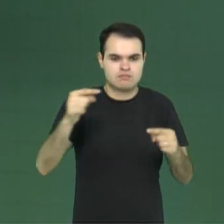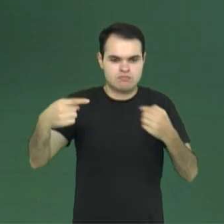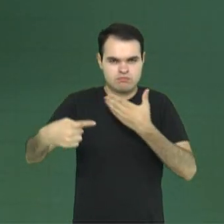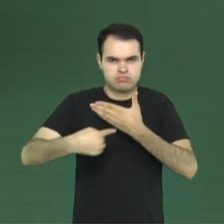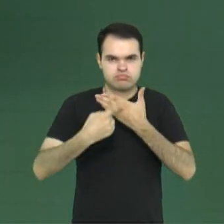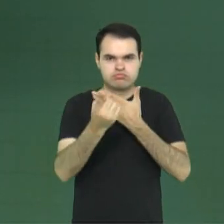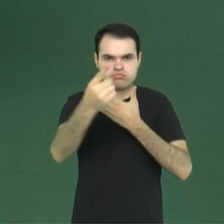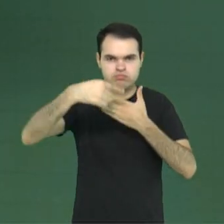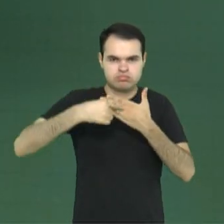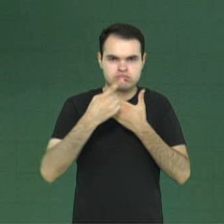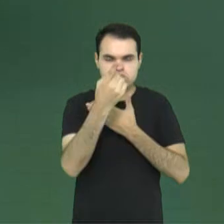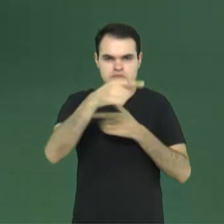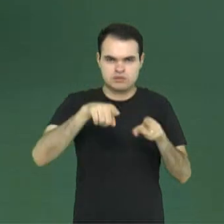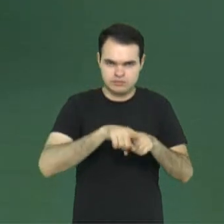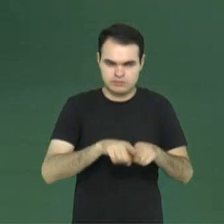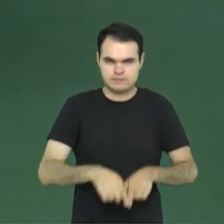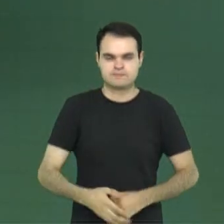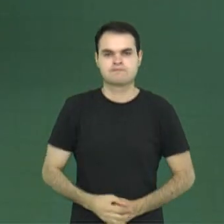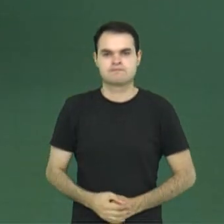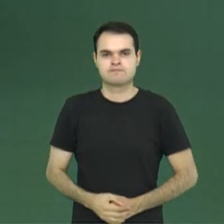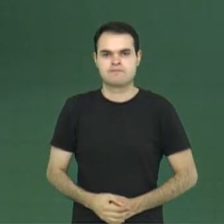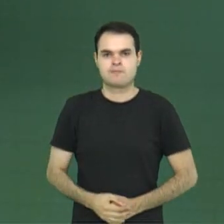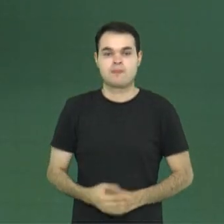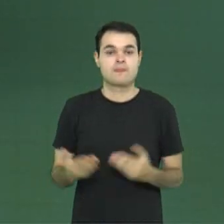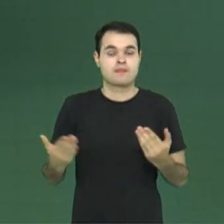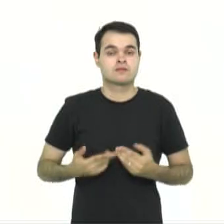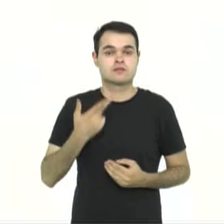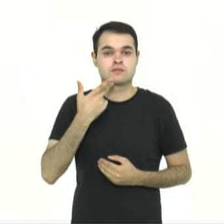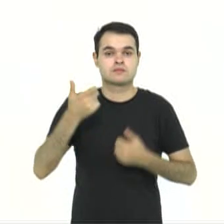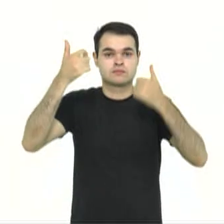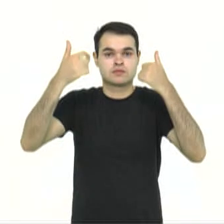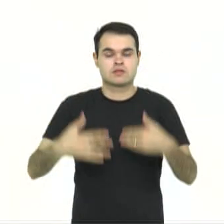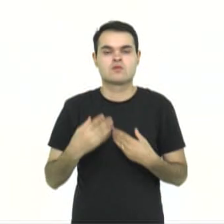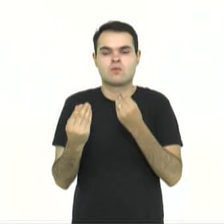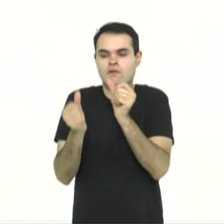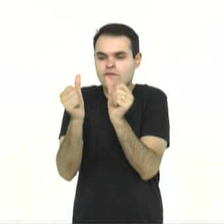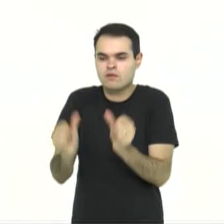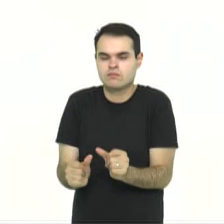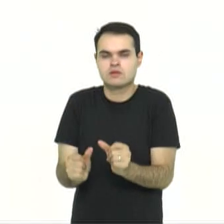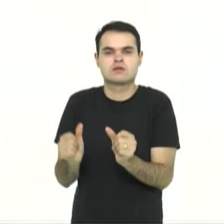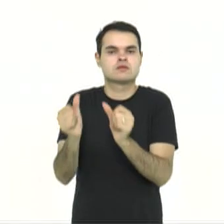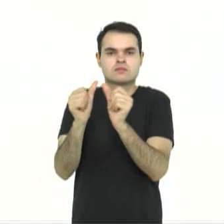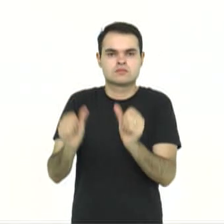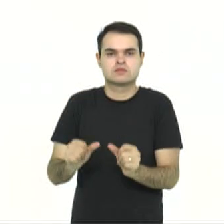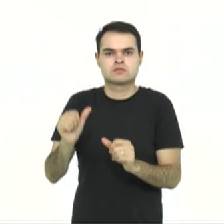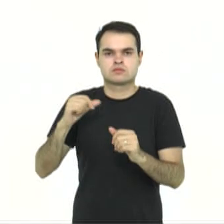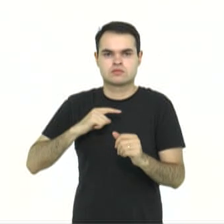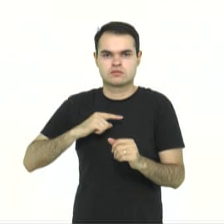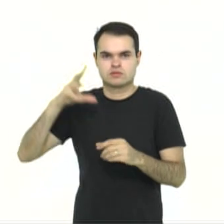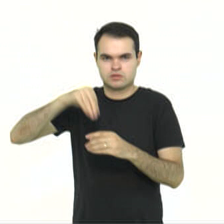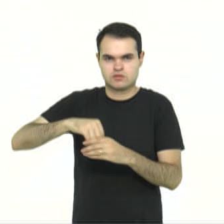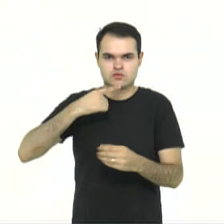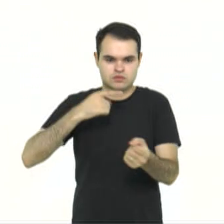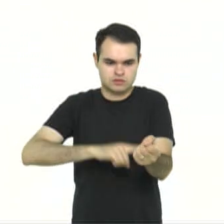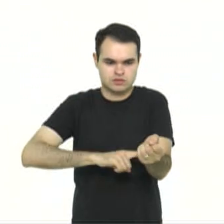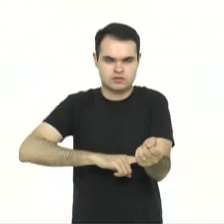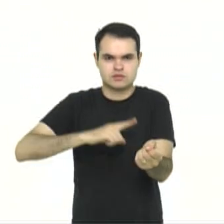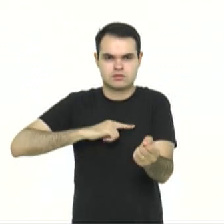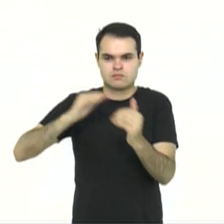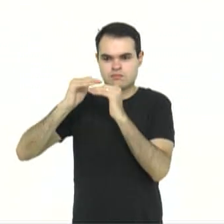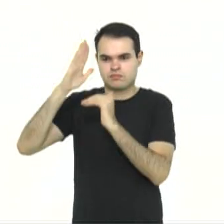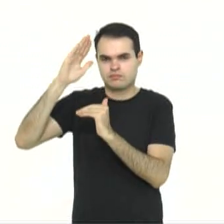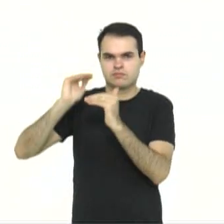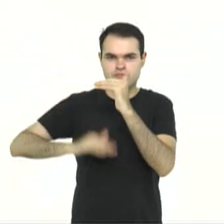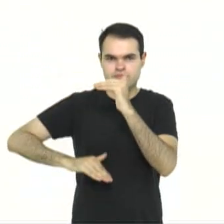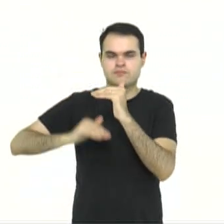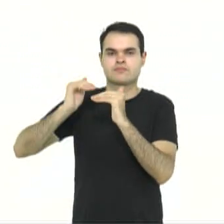corrente sanguínea. Então, vamos falar um pouquinho mais sobre sua composição. A composição do sangue, ele tem aqui os glóbulos vermelhos, que vão ser os